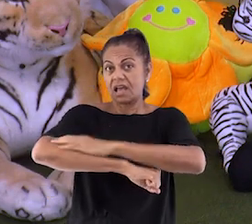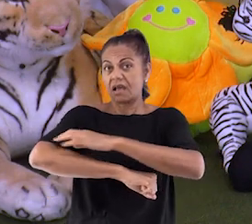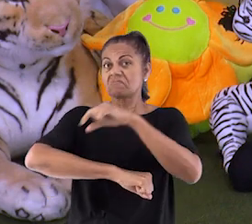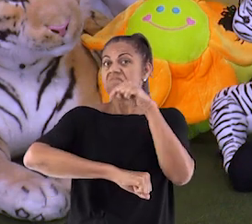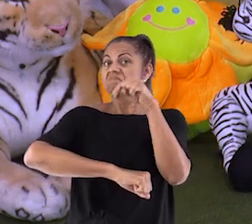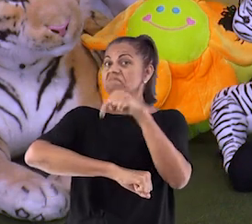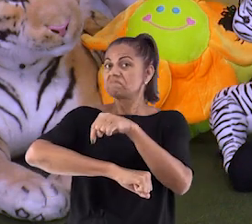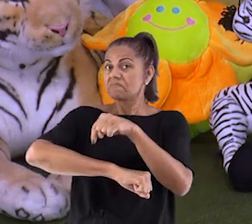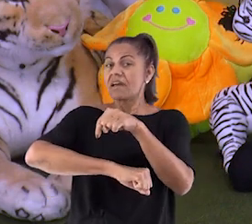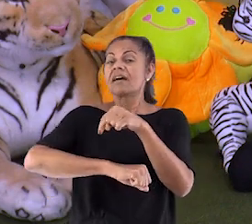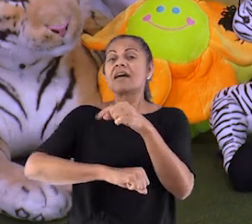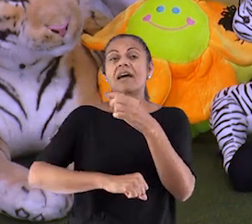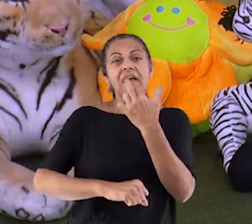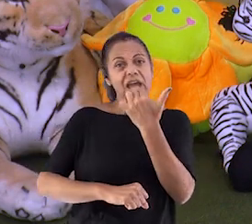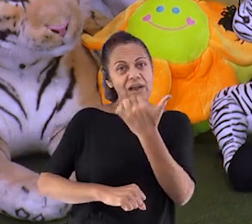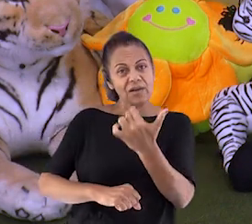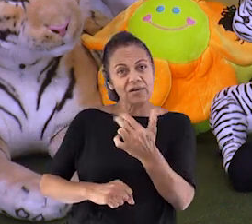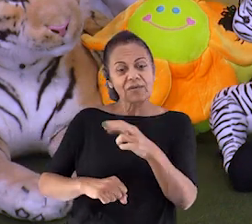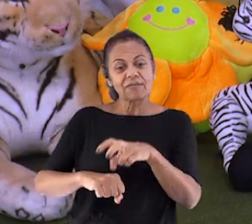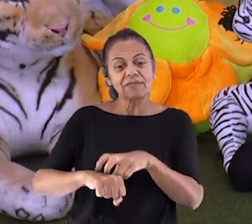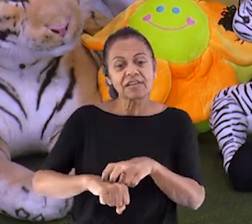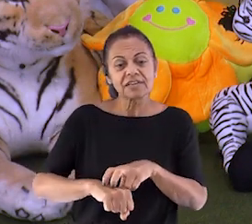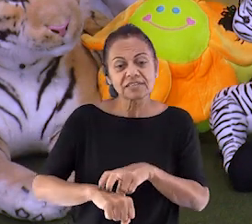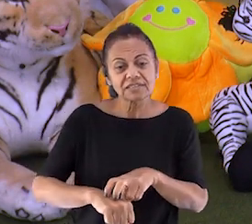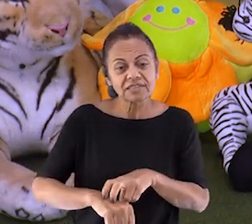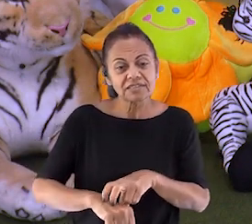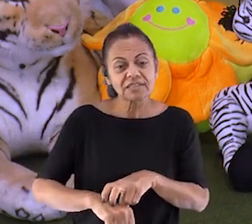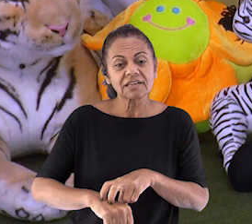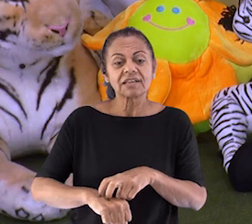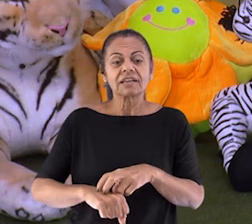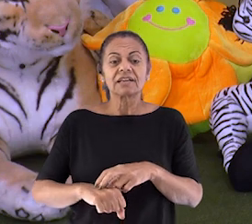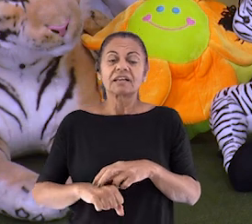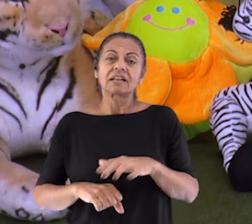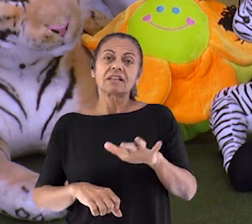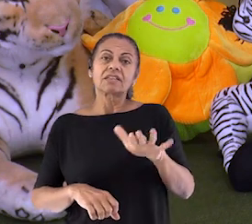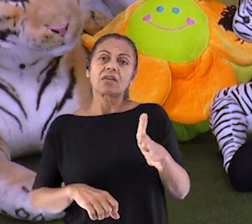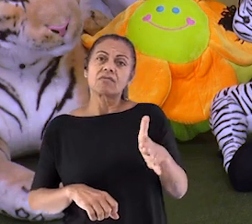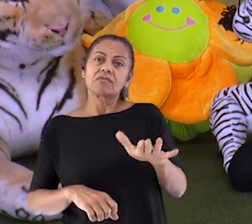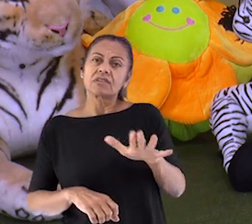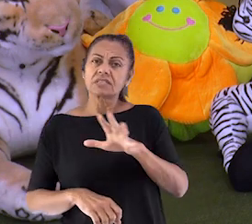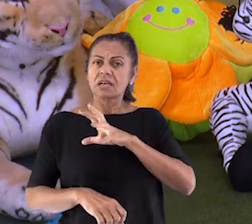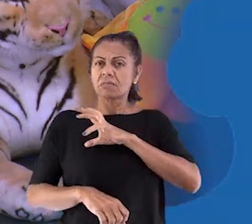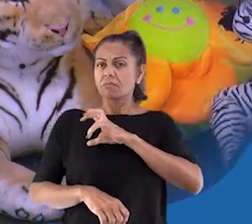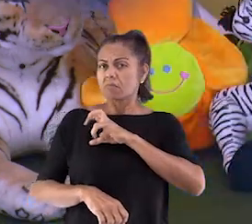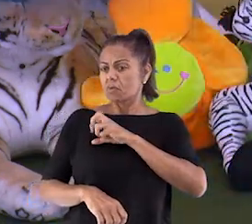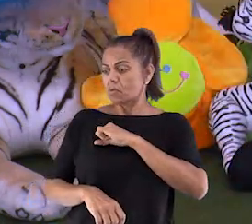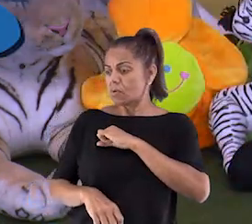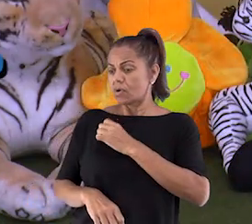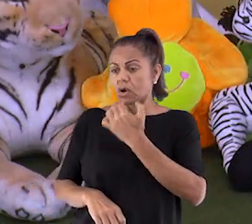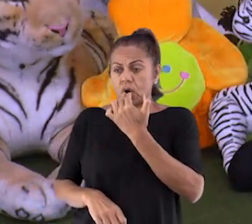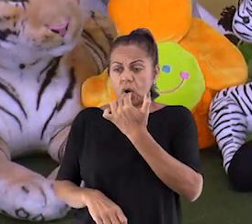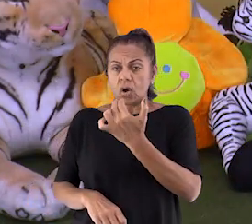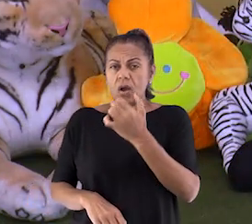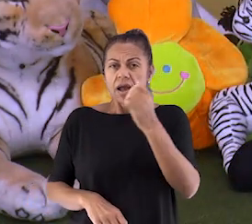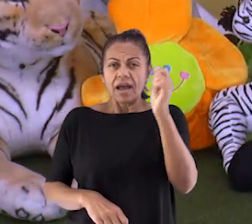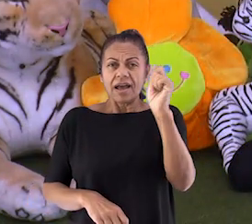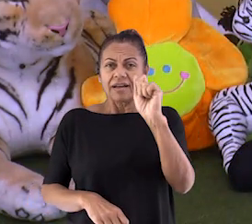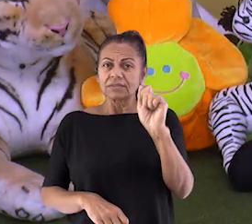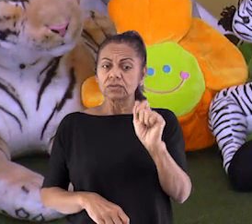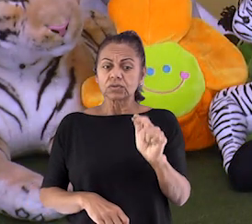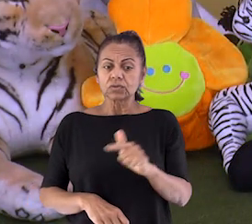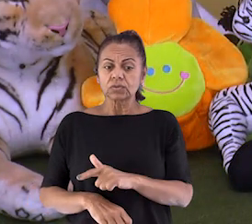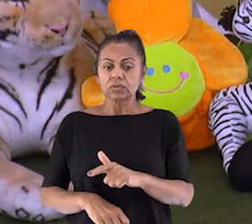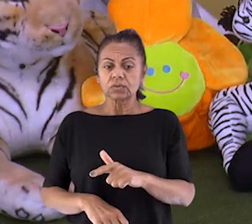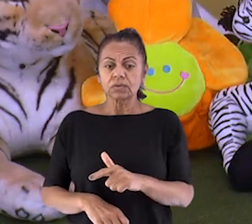bem verdinho, então talvez o amor seja azul. O